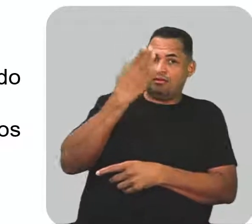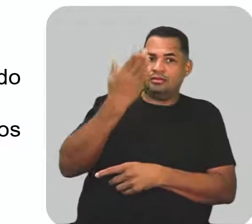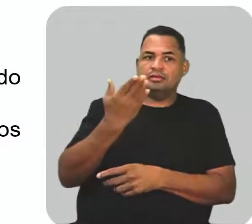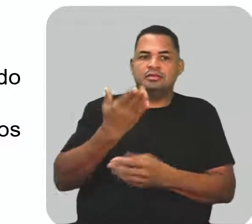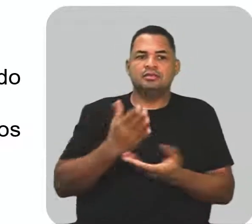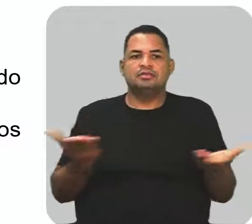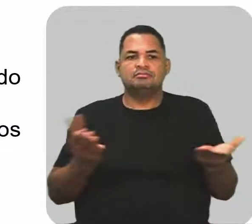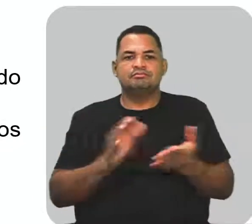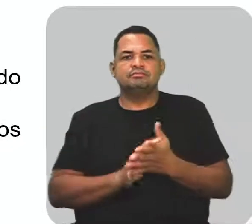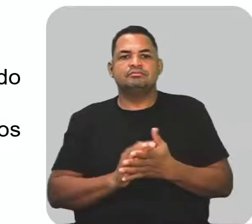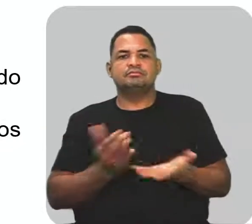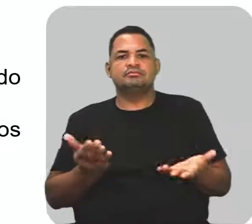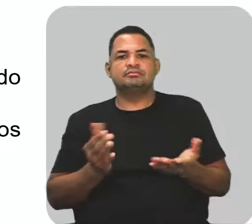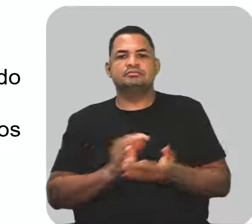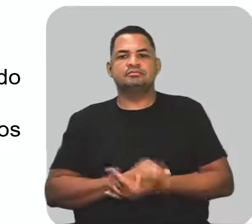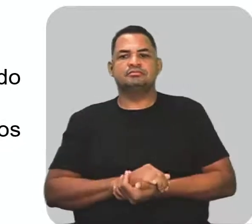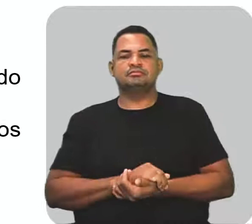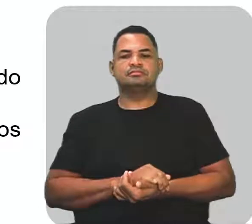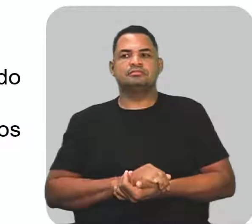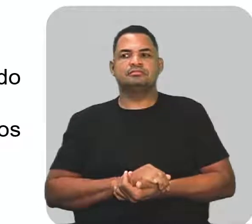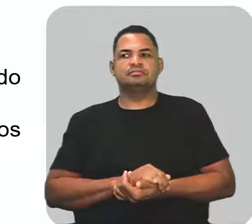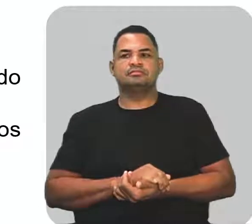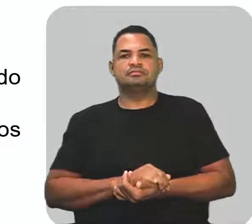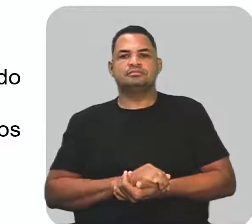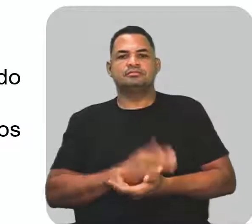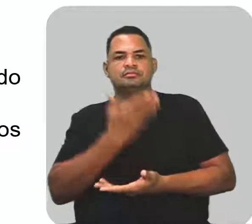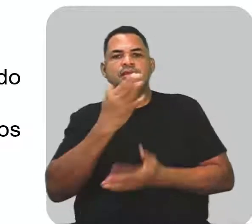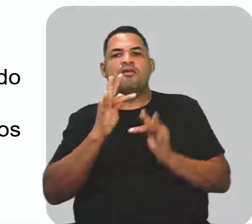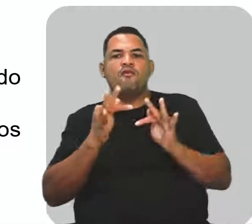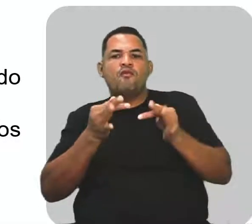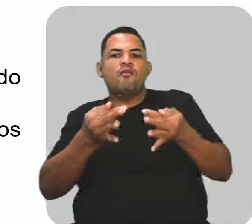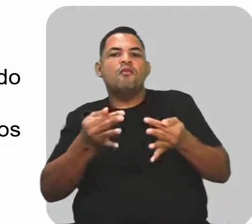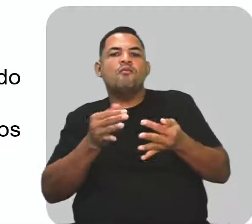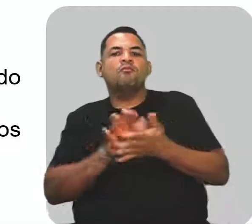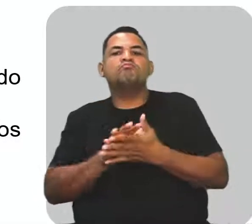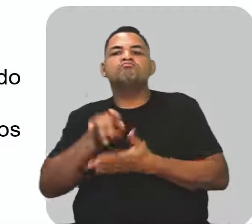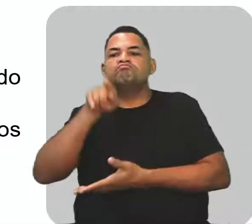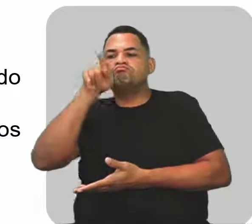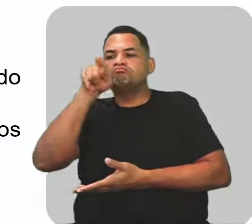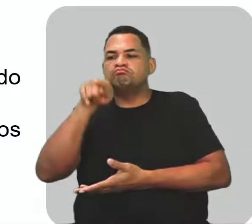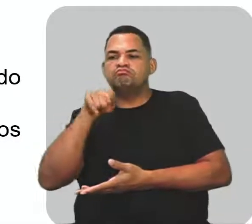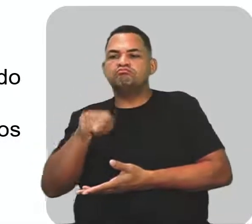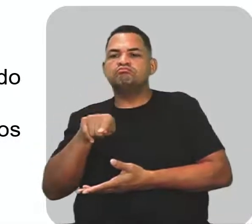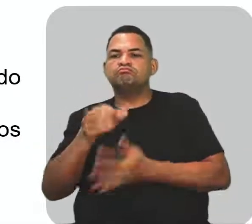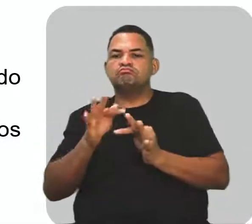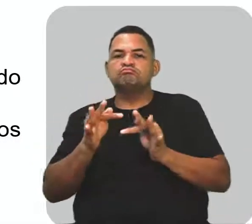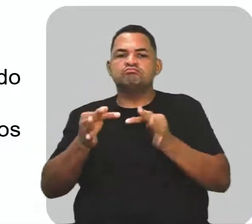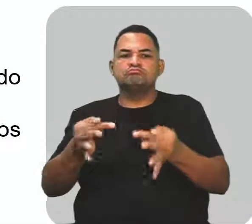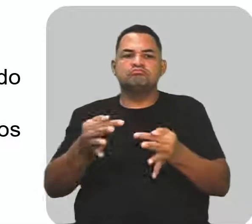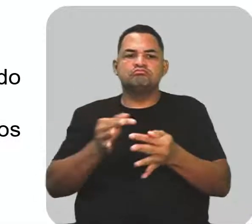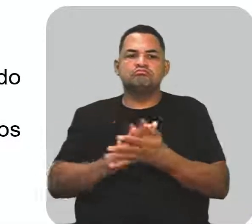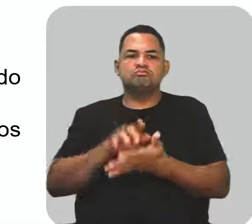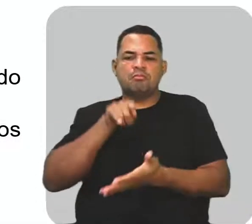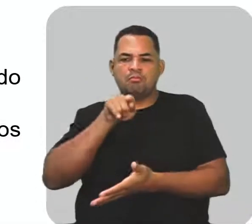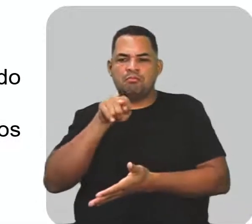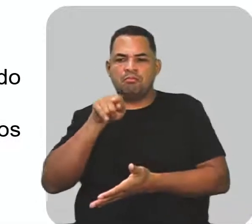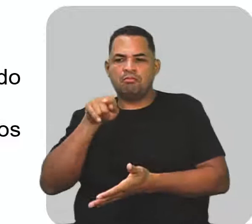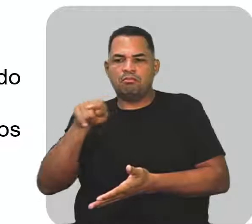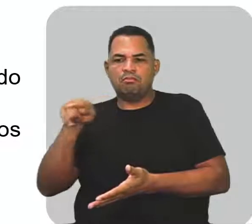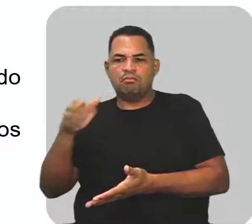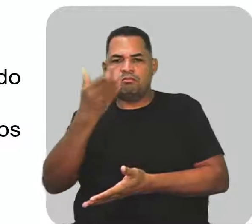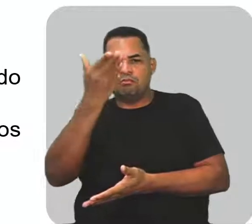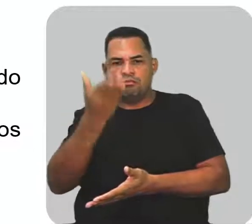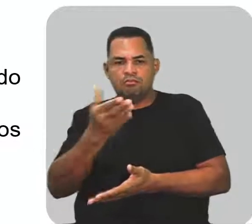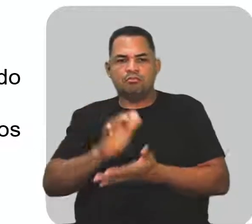Né? Beleza? Muito bem. E aí elas são finalizadas com ponto de exclamação ou reticências.